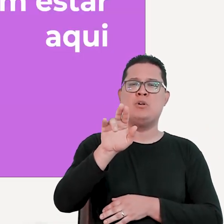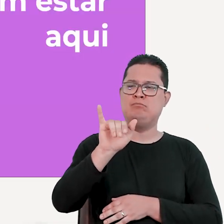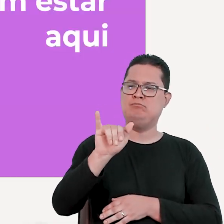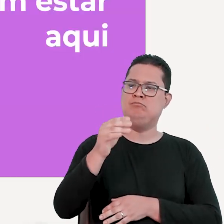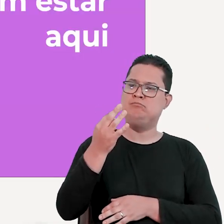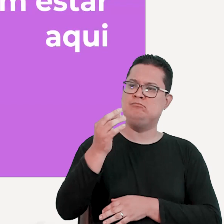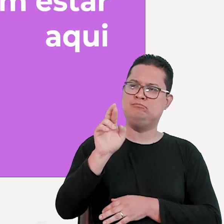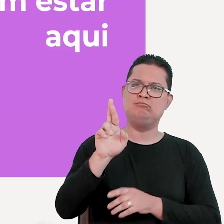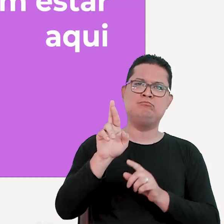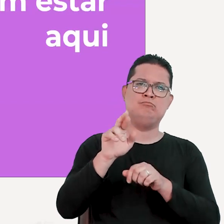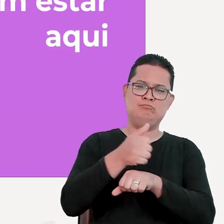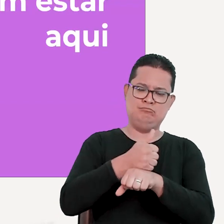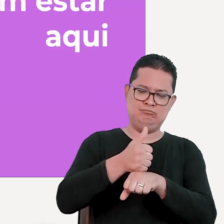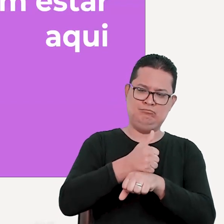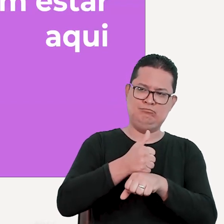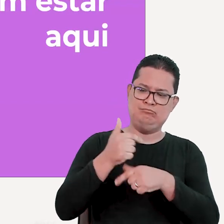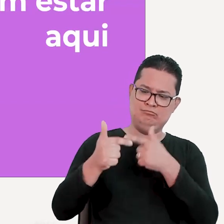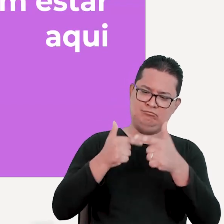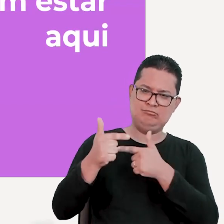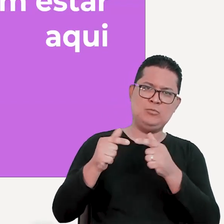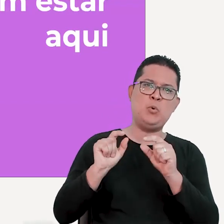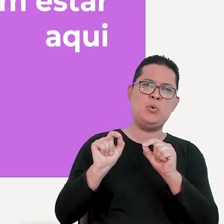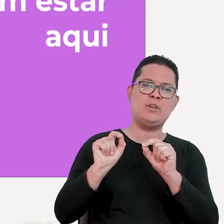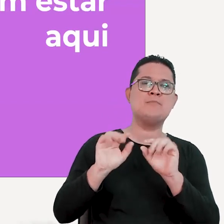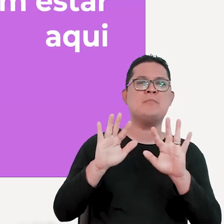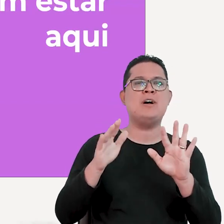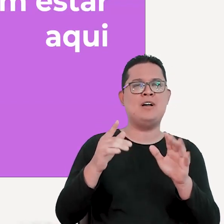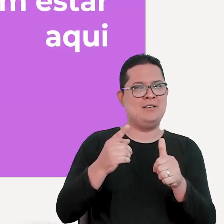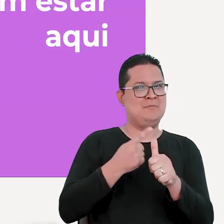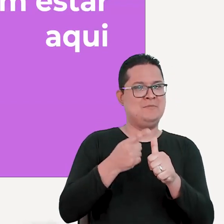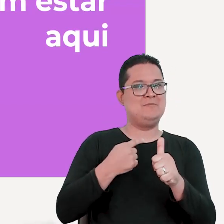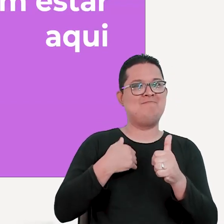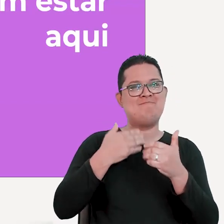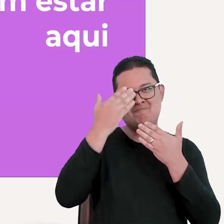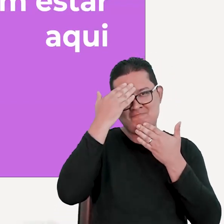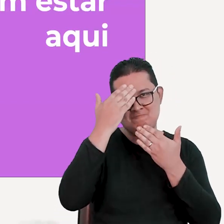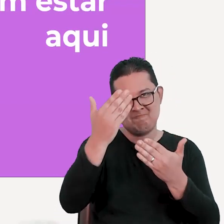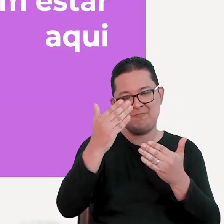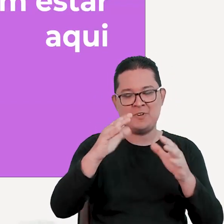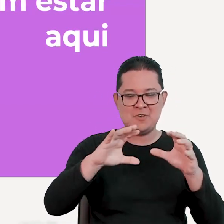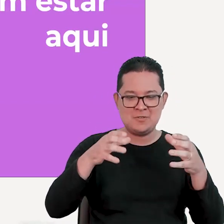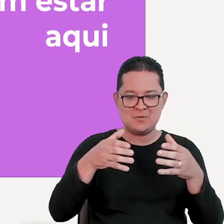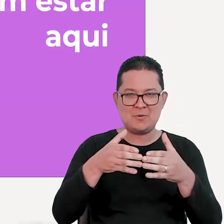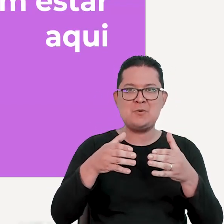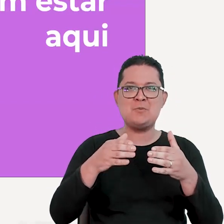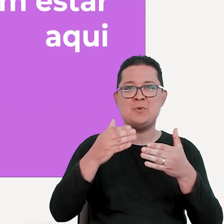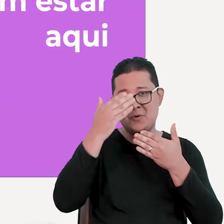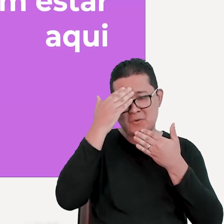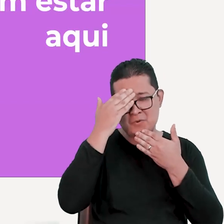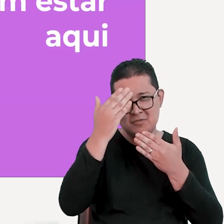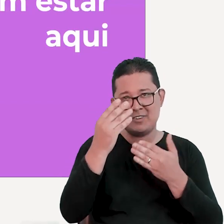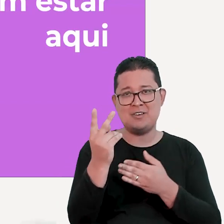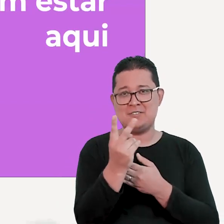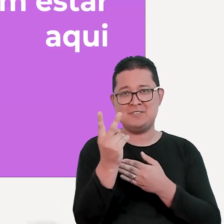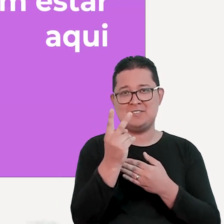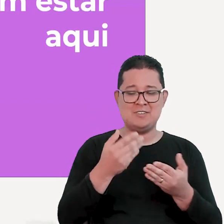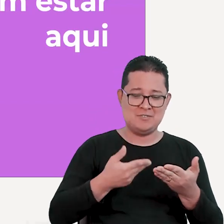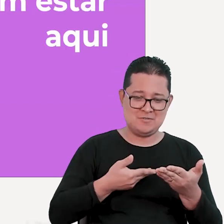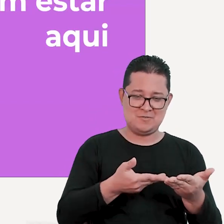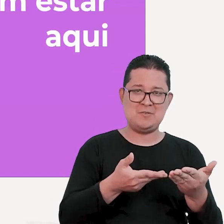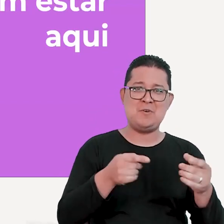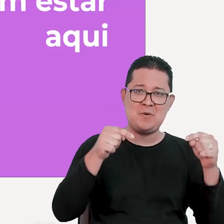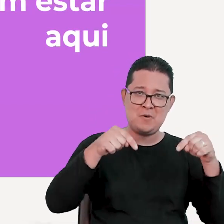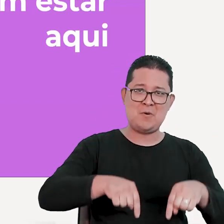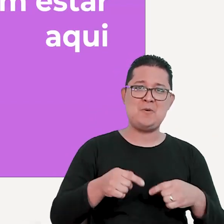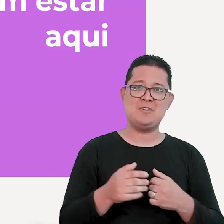agradecer o convite por estar aqui, o convite do clube, o convite das meninas. Eu sou muito fã desse clube de UX Writing, sou